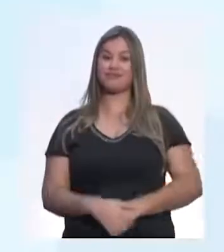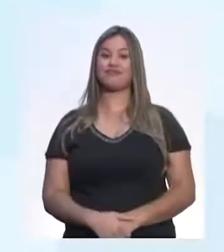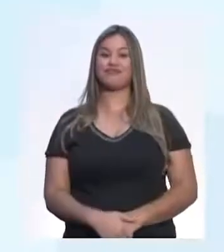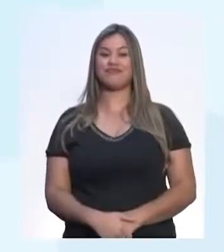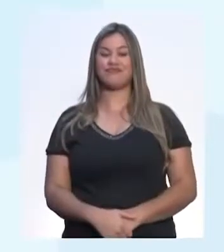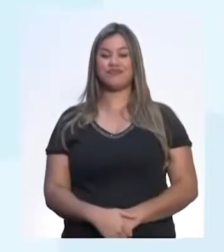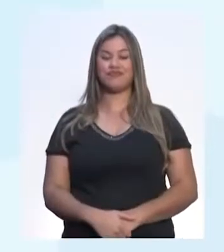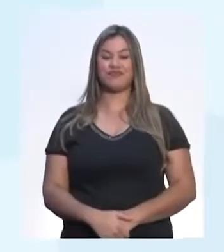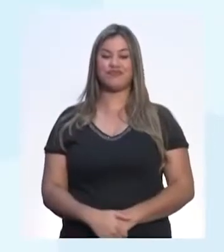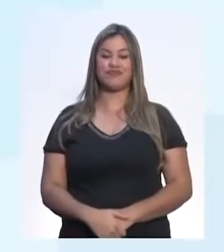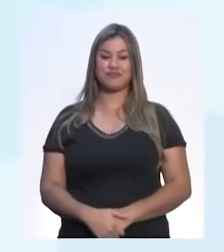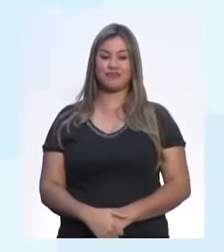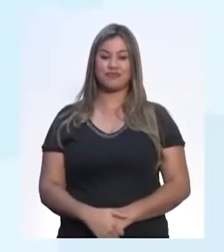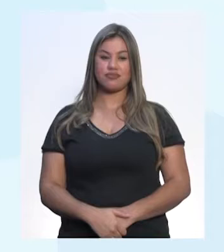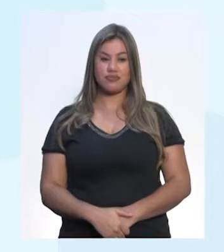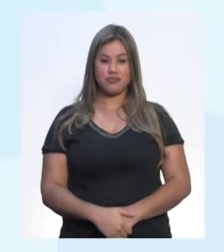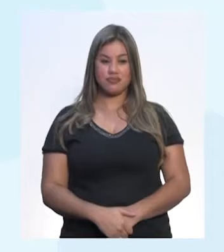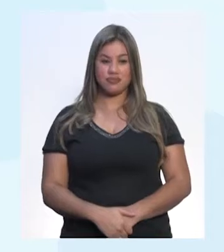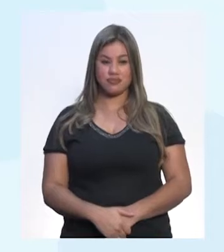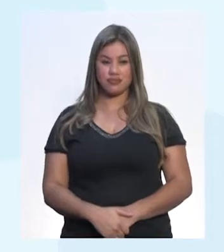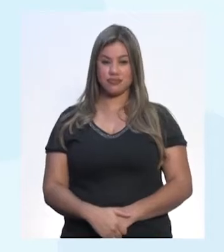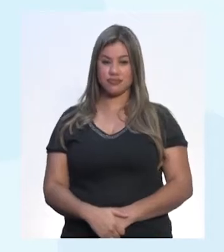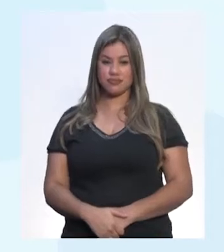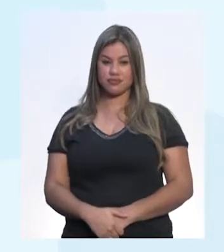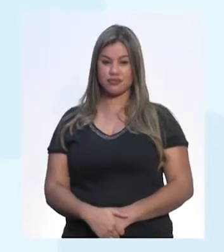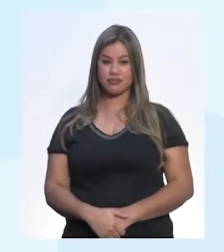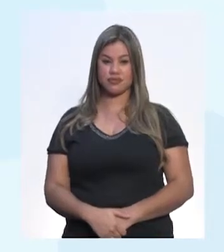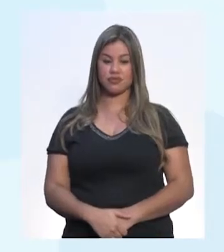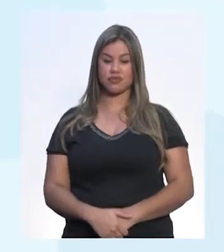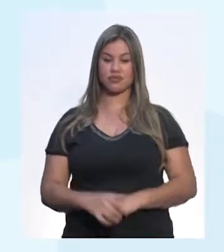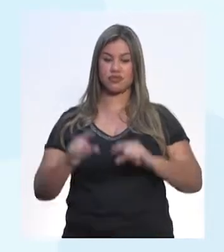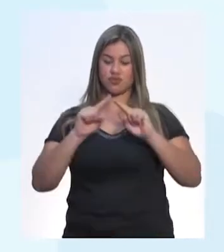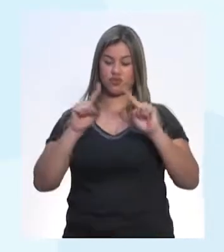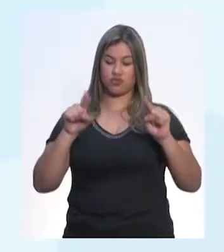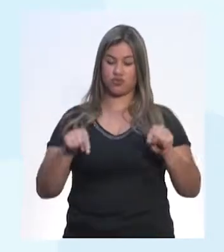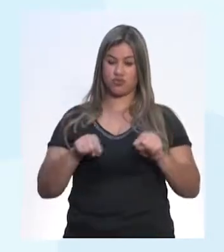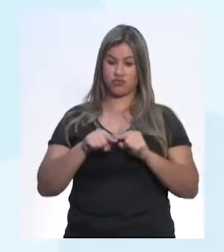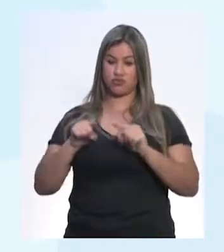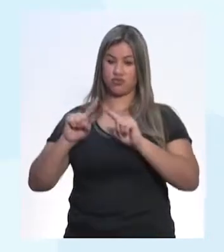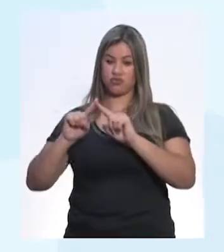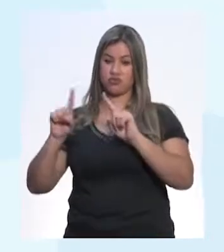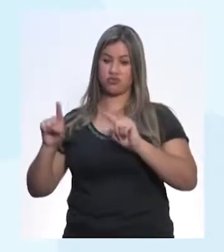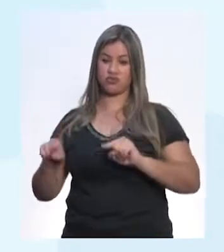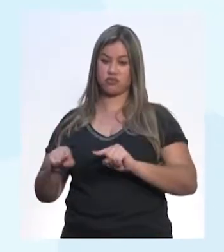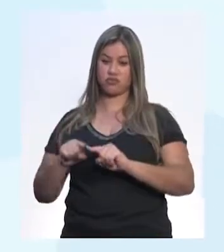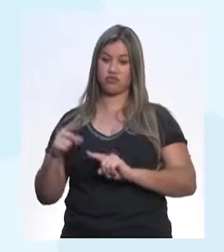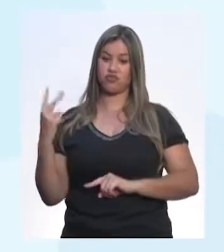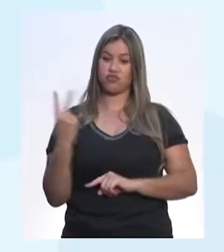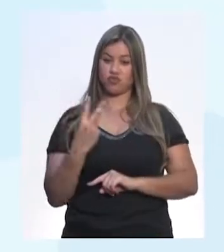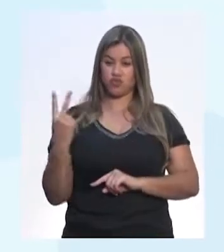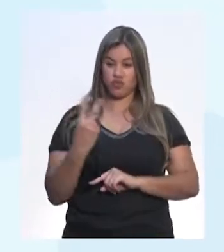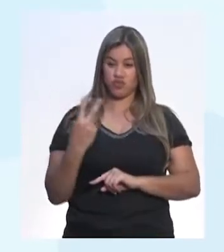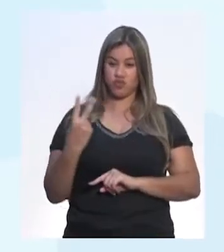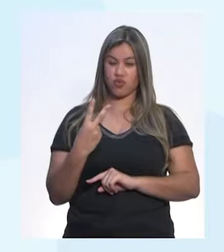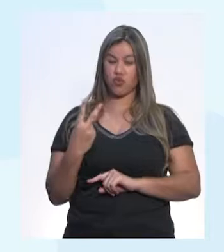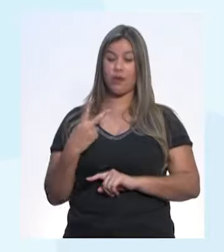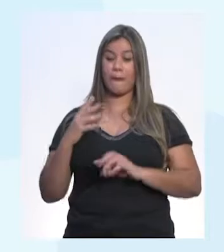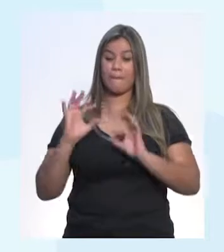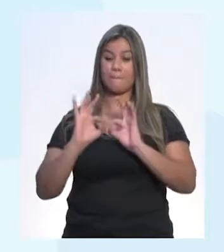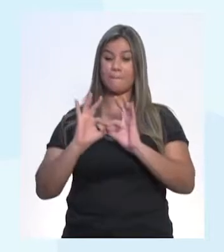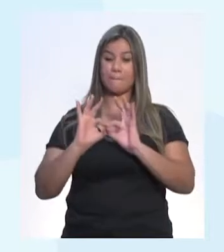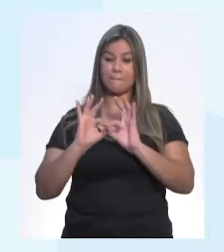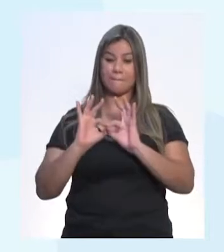gente? Vamos considerar que os retângulos abaixo possuem o mesmo